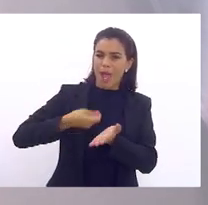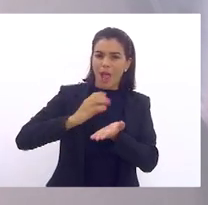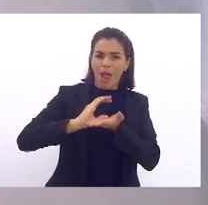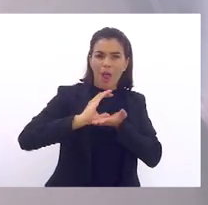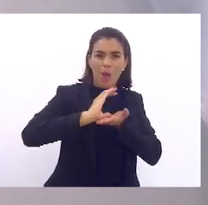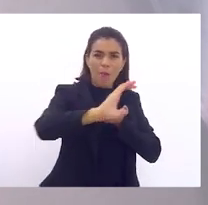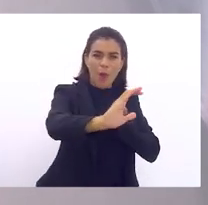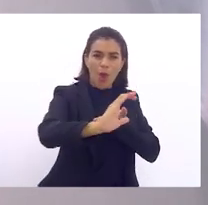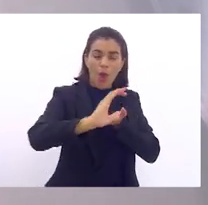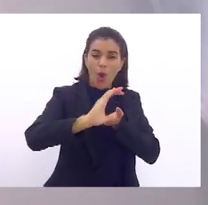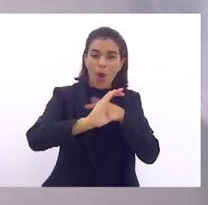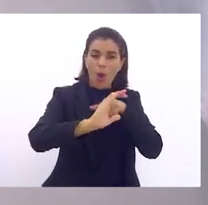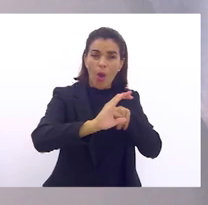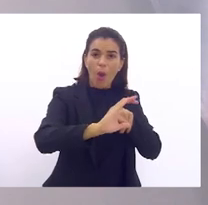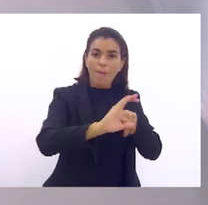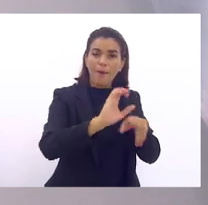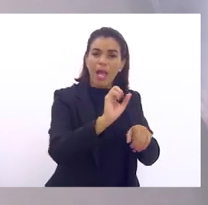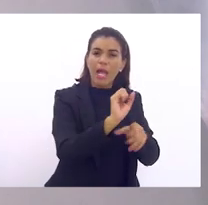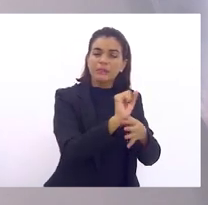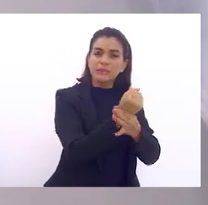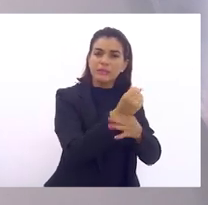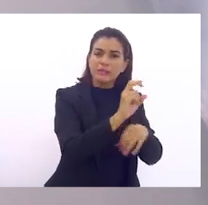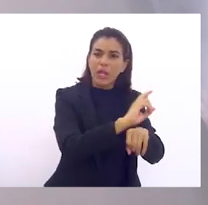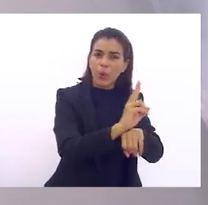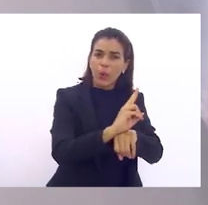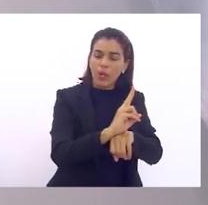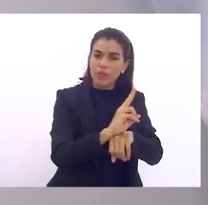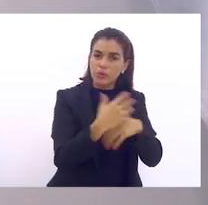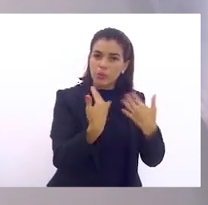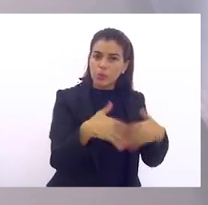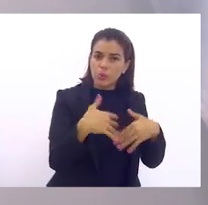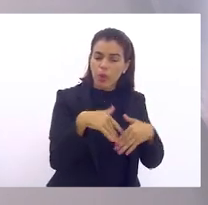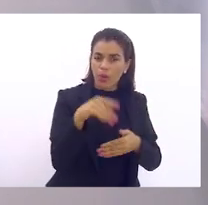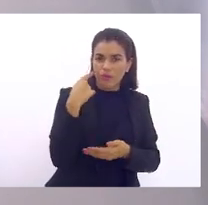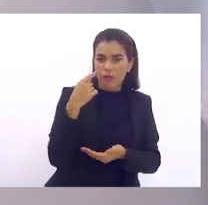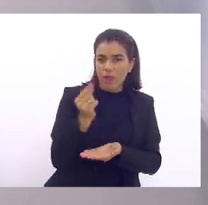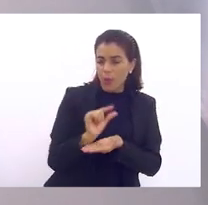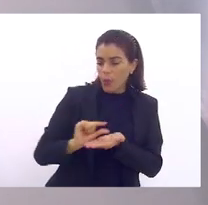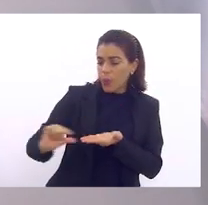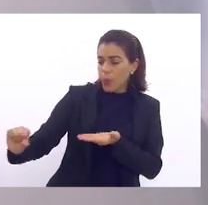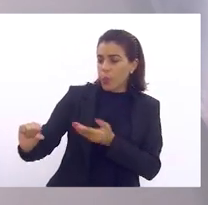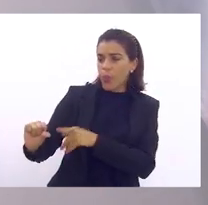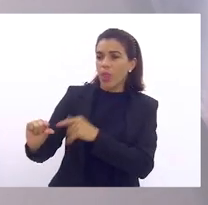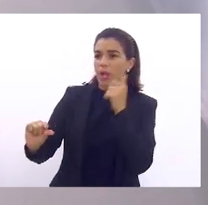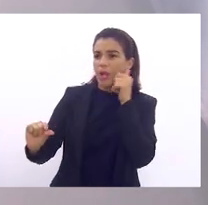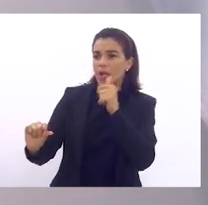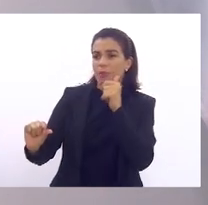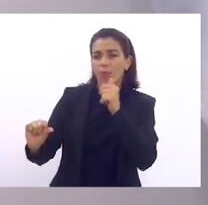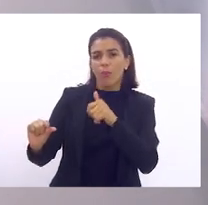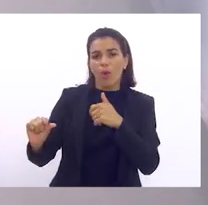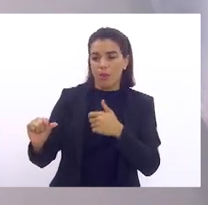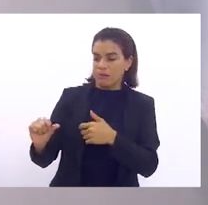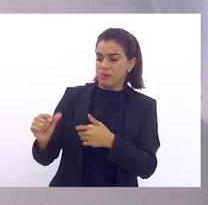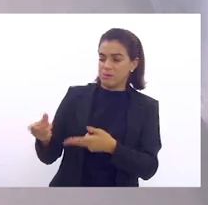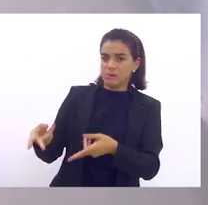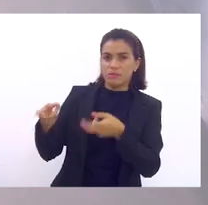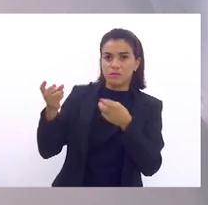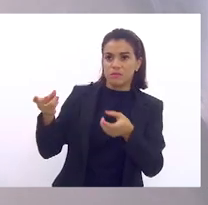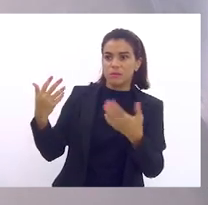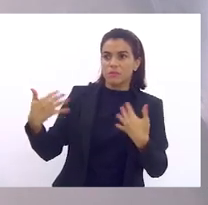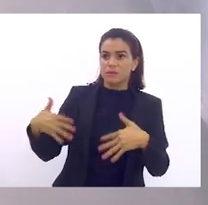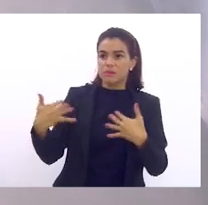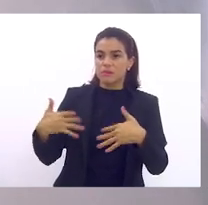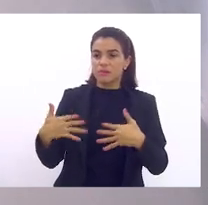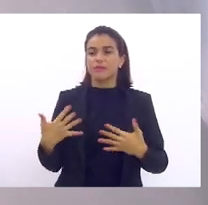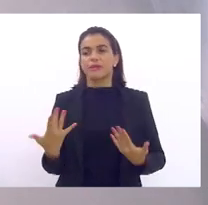as políticas para as mulheres a gente vê um vácuo muito grande orçamentário então Conte conosco para